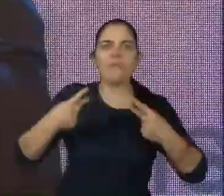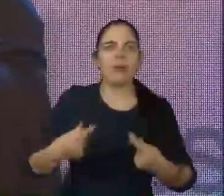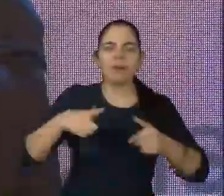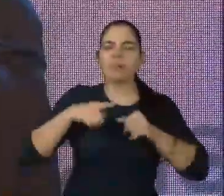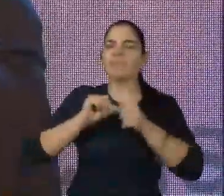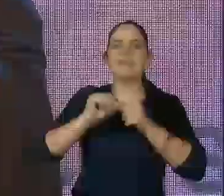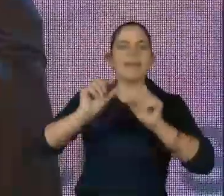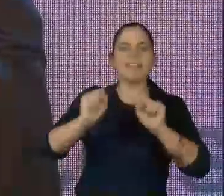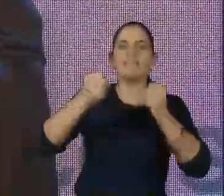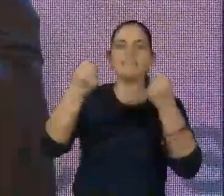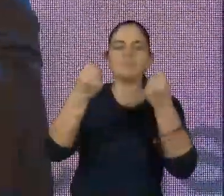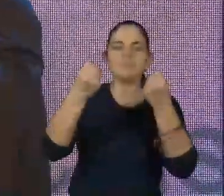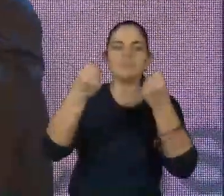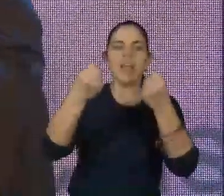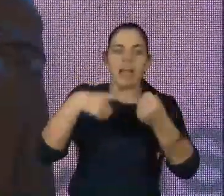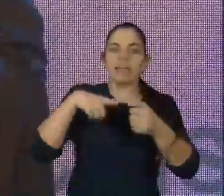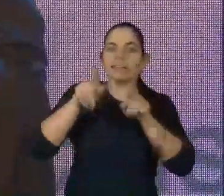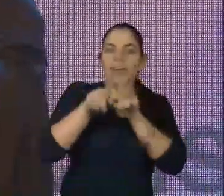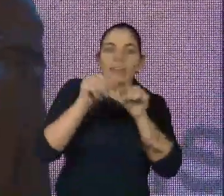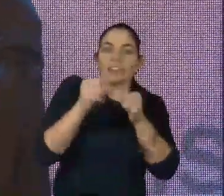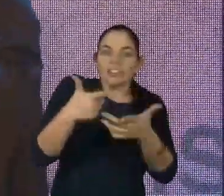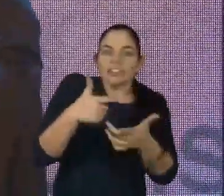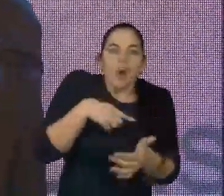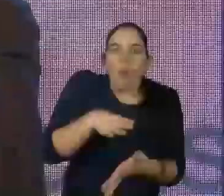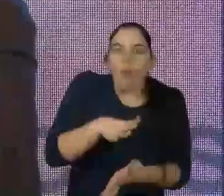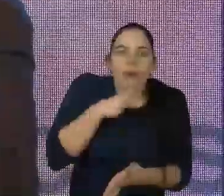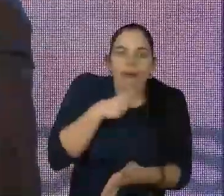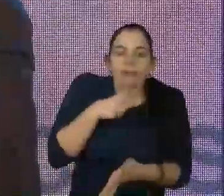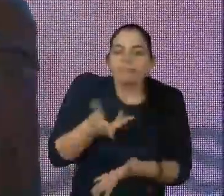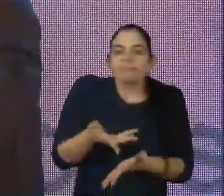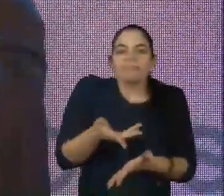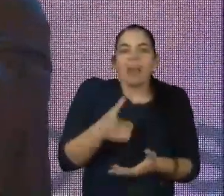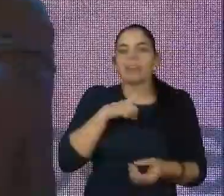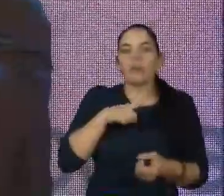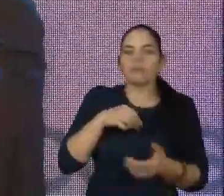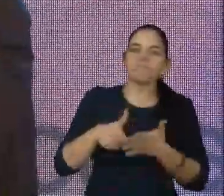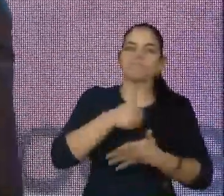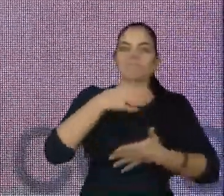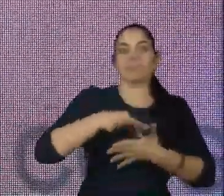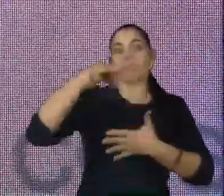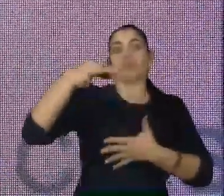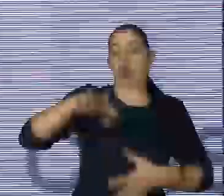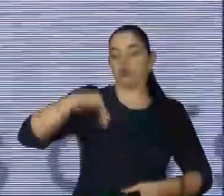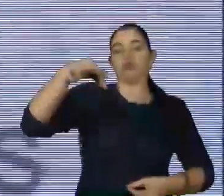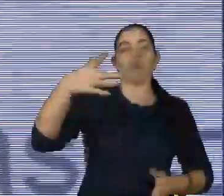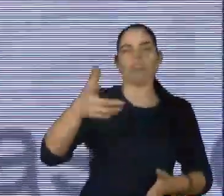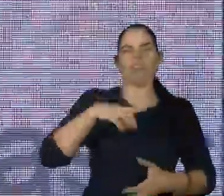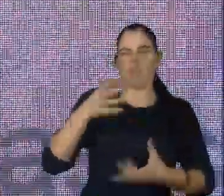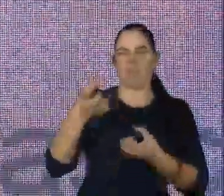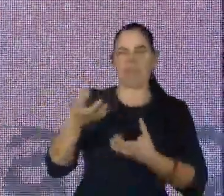de defesa, a gente, eu não conheço, então, eu prefiro não me